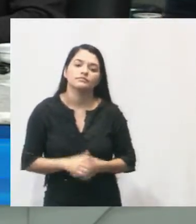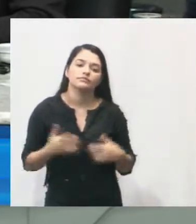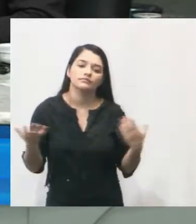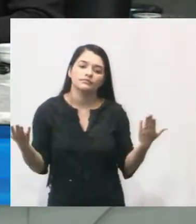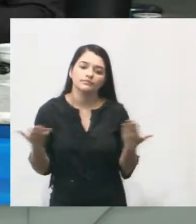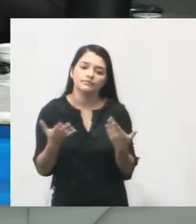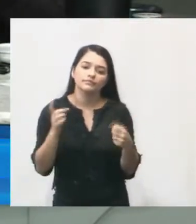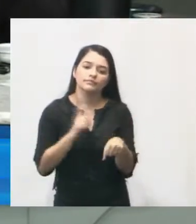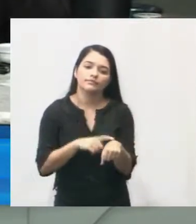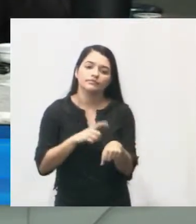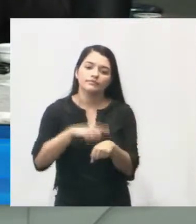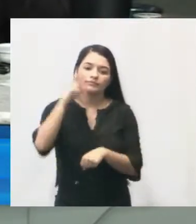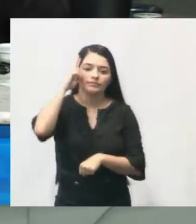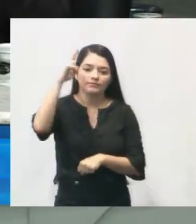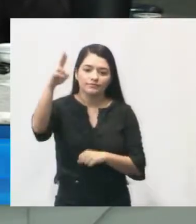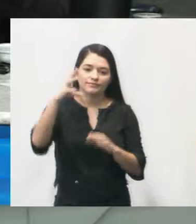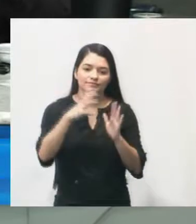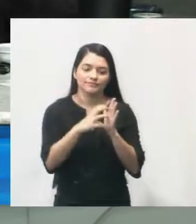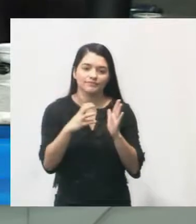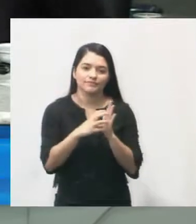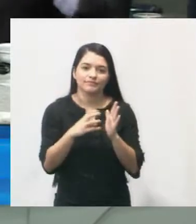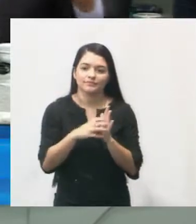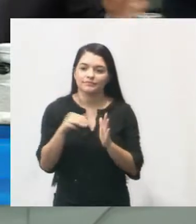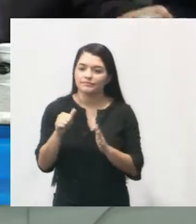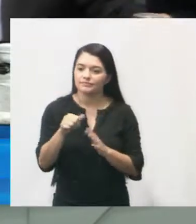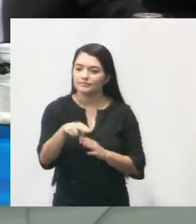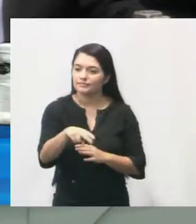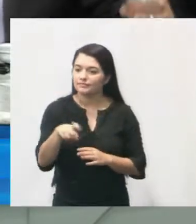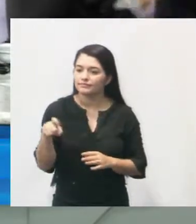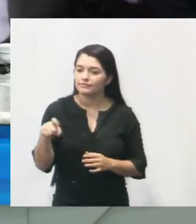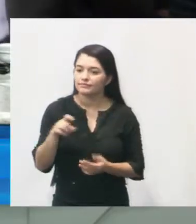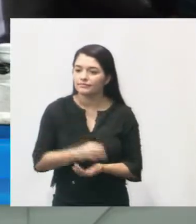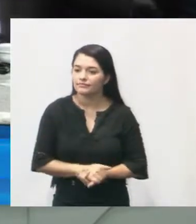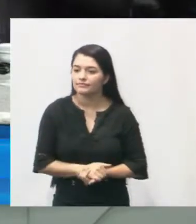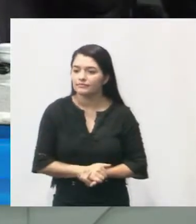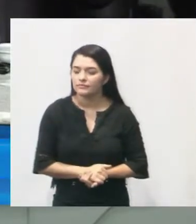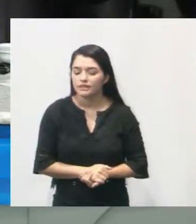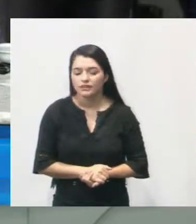hora das lideranças partidárias, vereador Max da Mata.